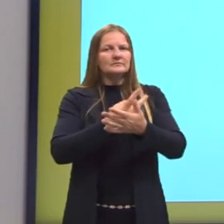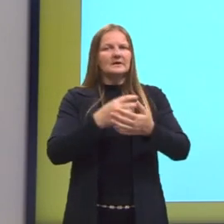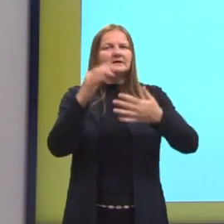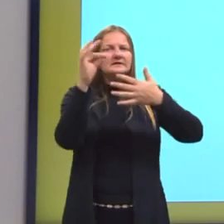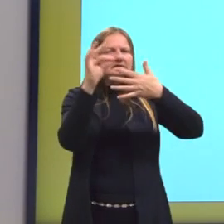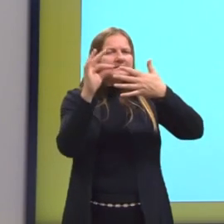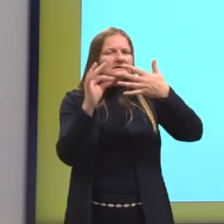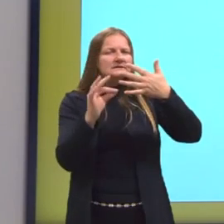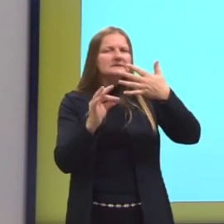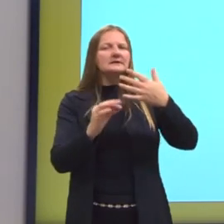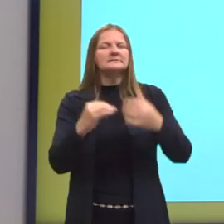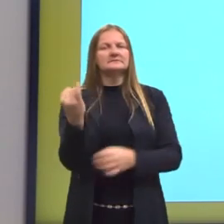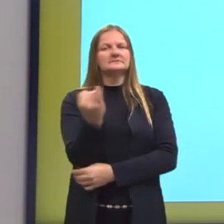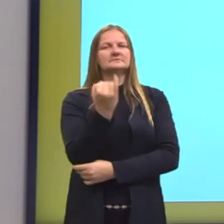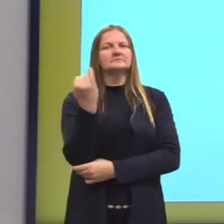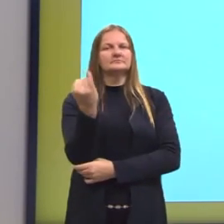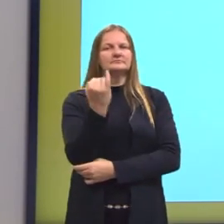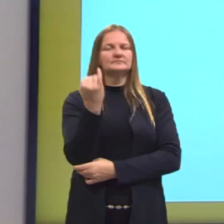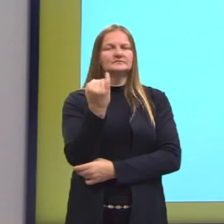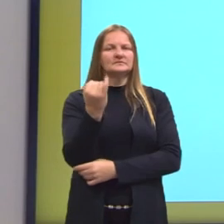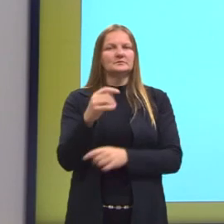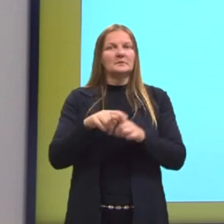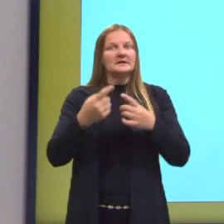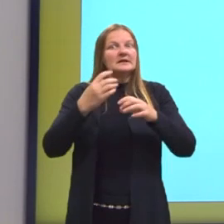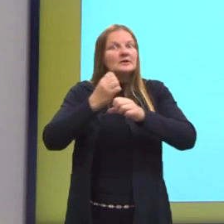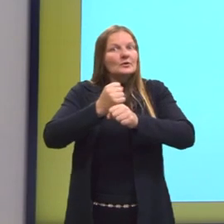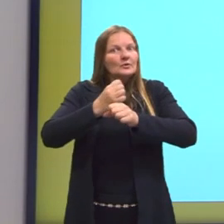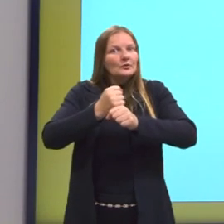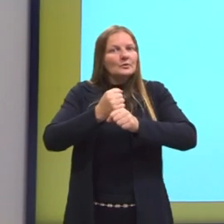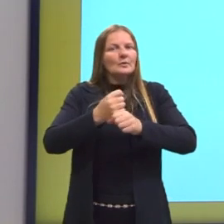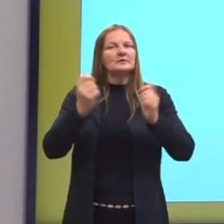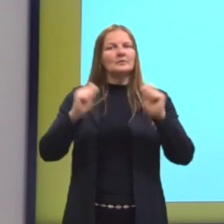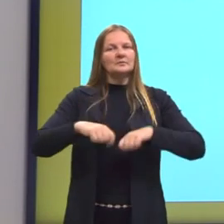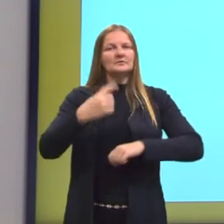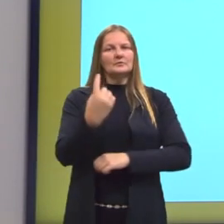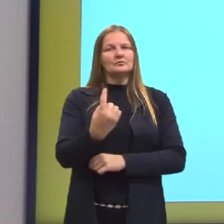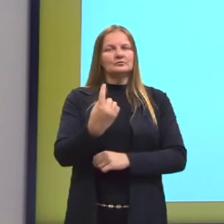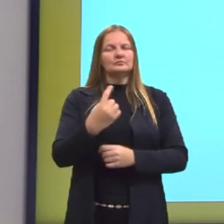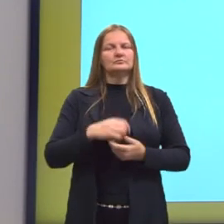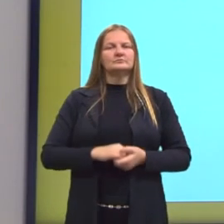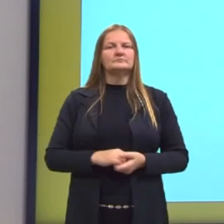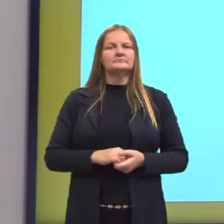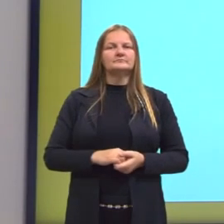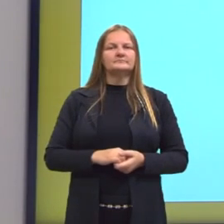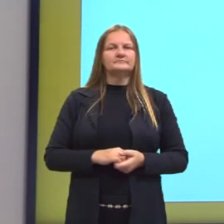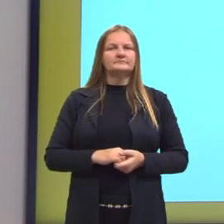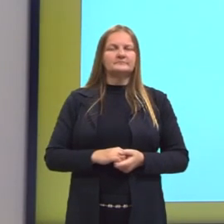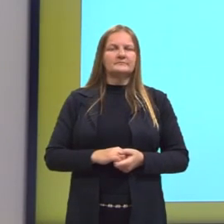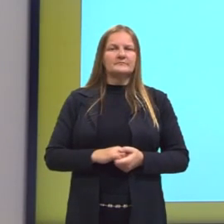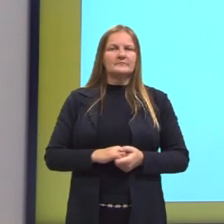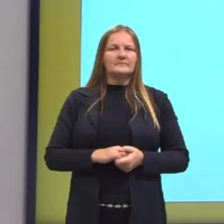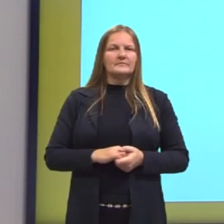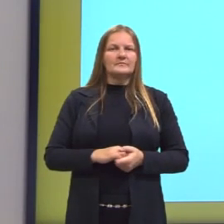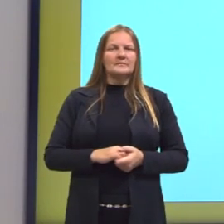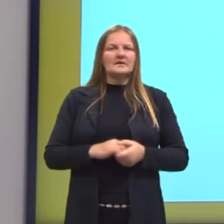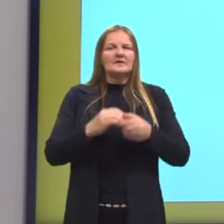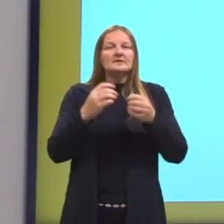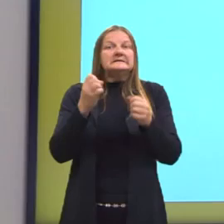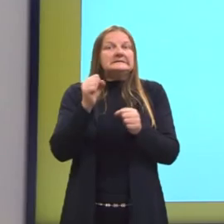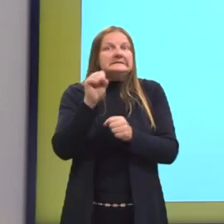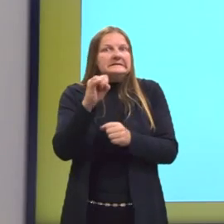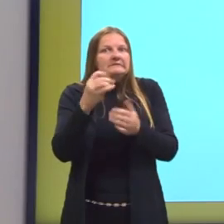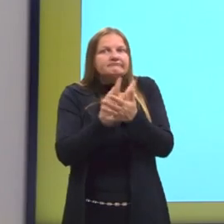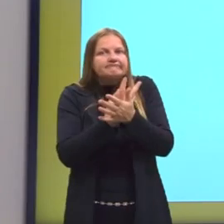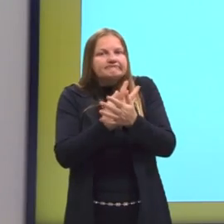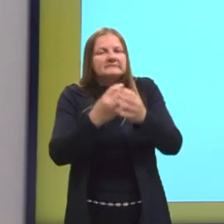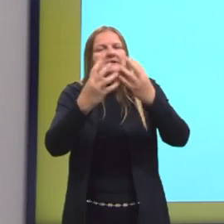pequenos detalhes aqui que são gigantes dentro da competência 1 e Podem trazer um grande prejuízo para esse